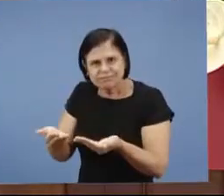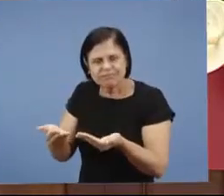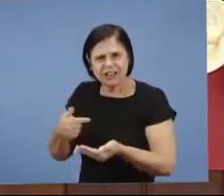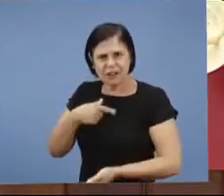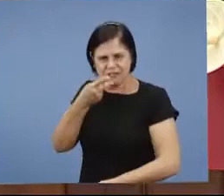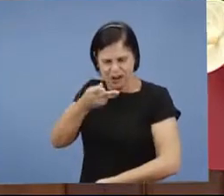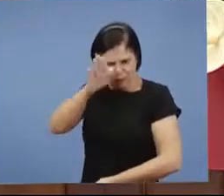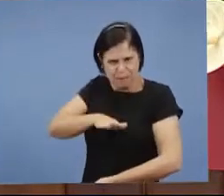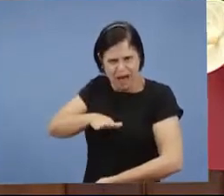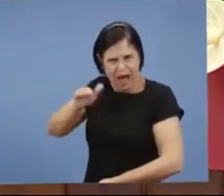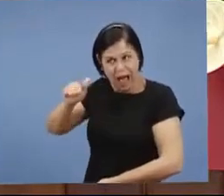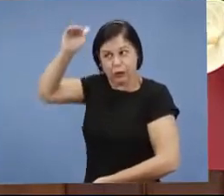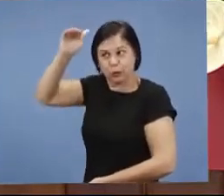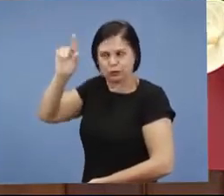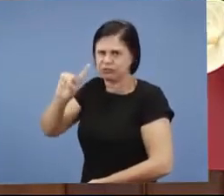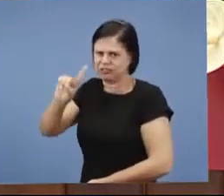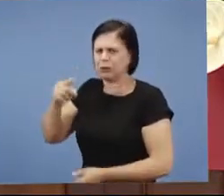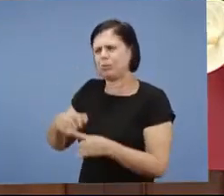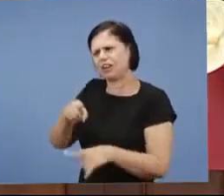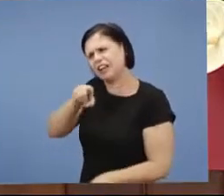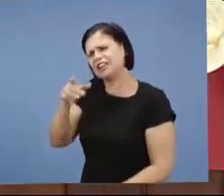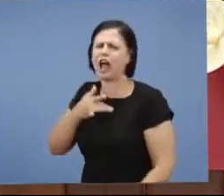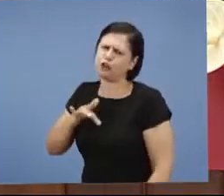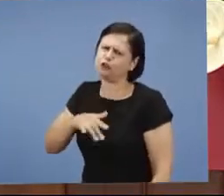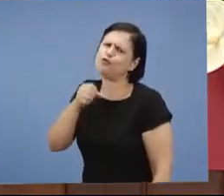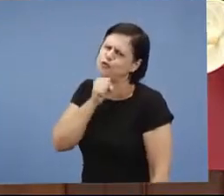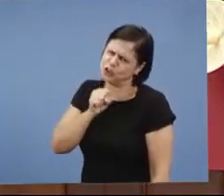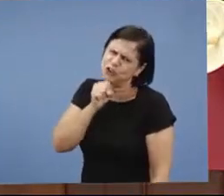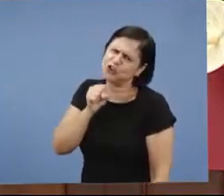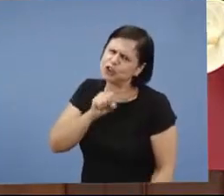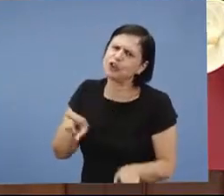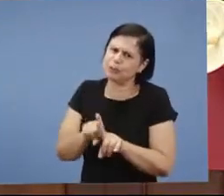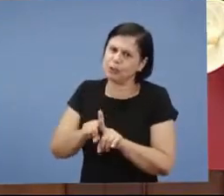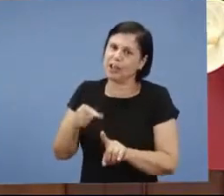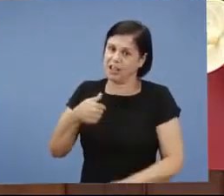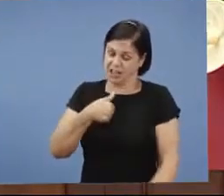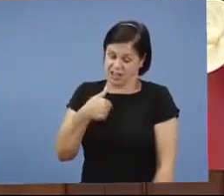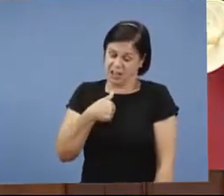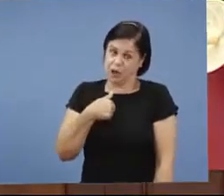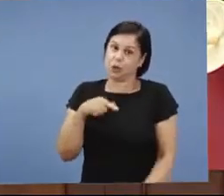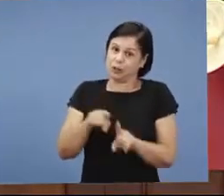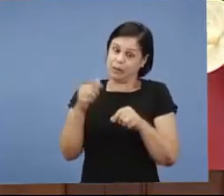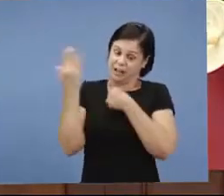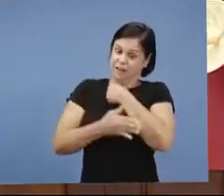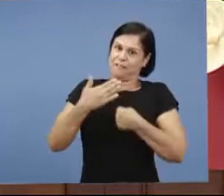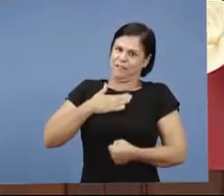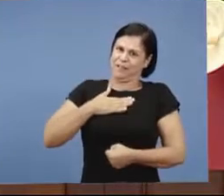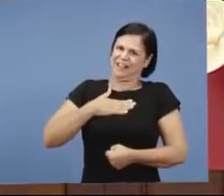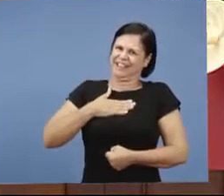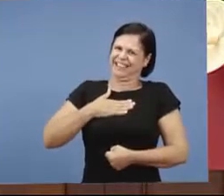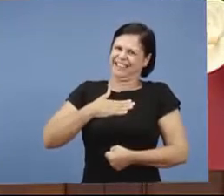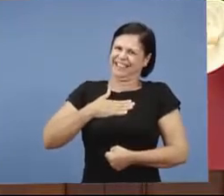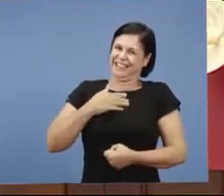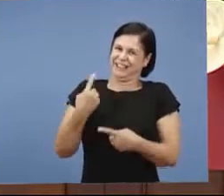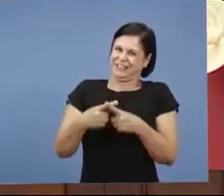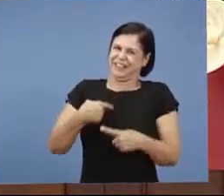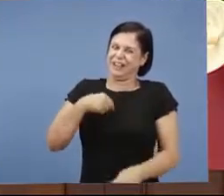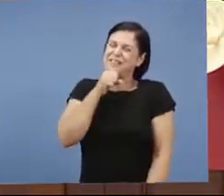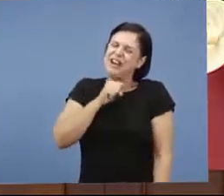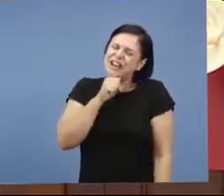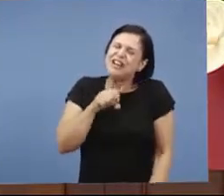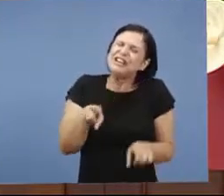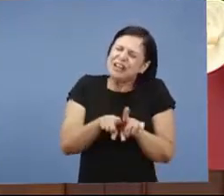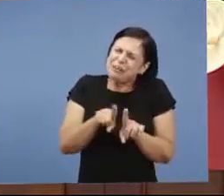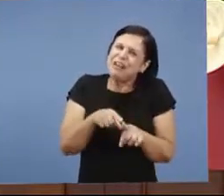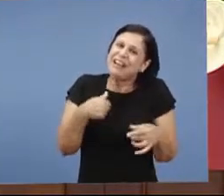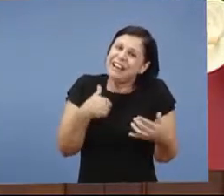dos adultos não, porque eu sou um velhinho também, e eu tenho que me defender. Então, estou fazendo força também